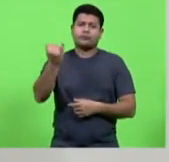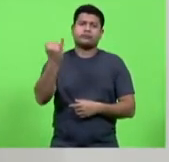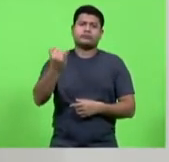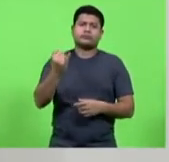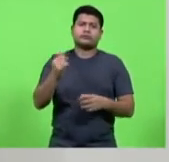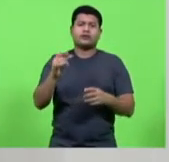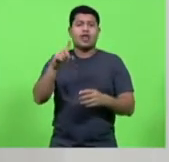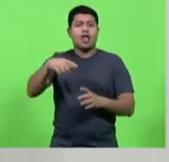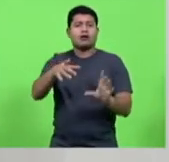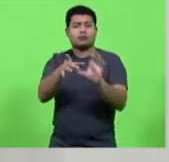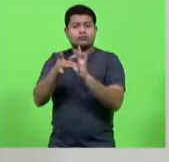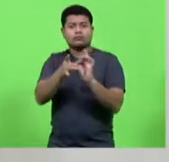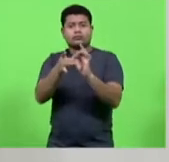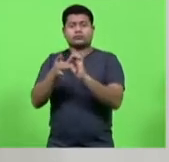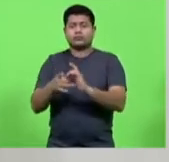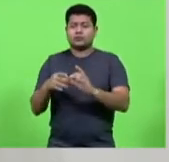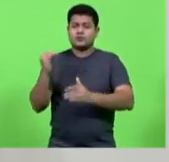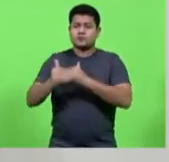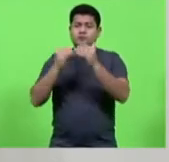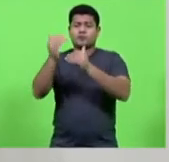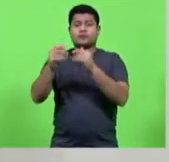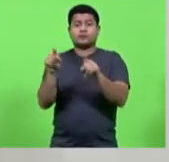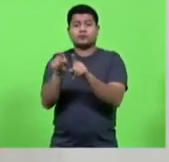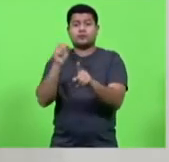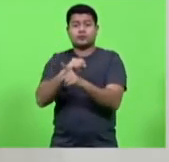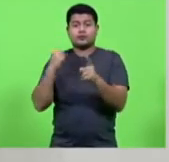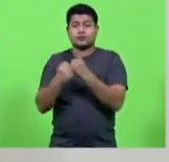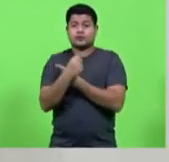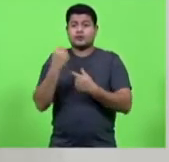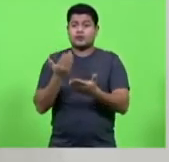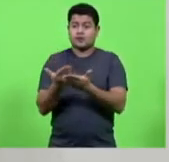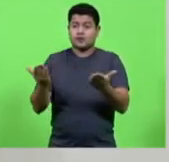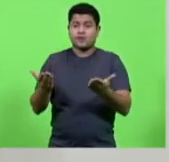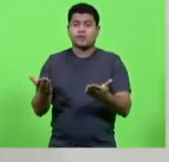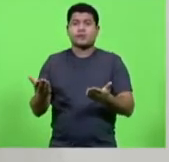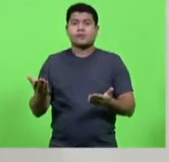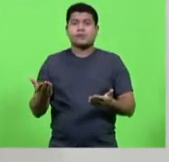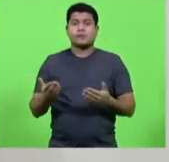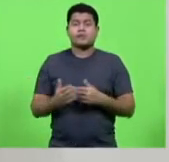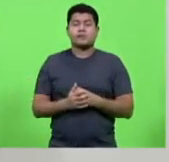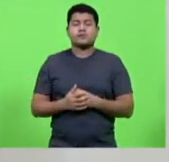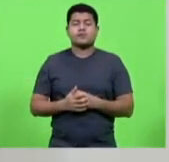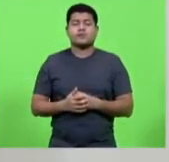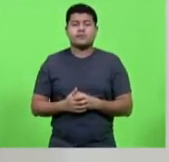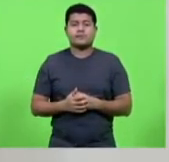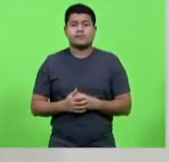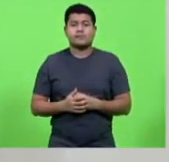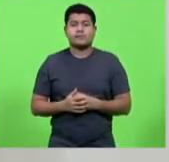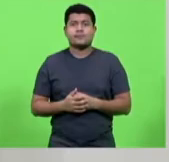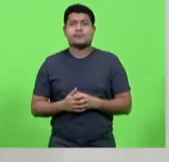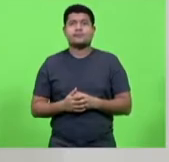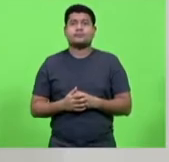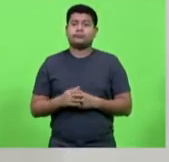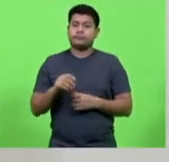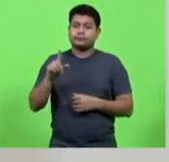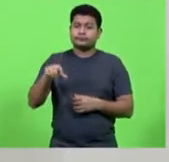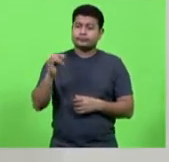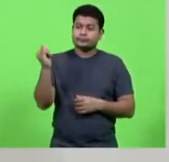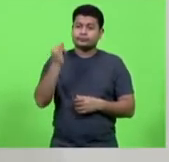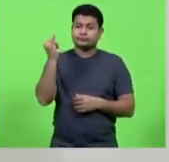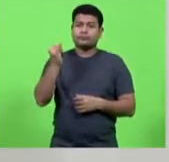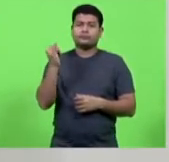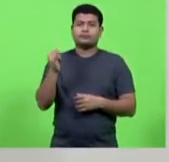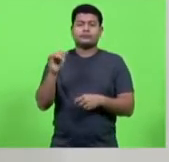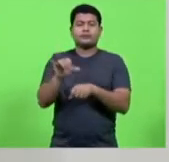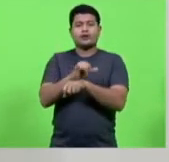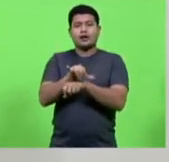o desenvolvimento e também para socializar e integrar os seus povos. Ela é uma importante estratégia de ligação entre a